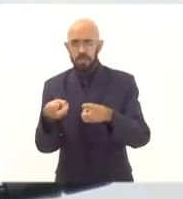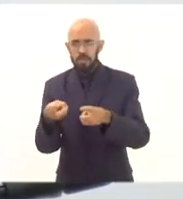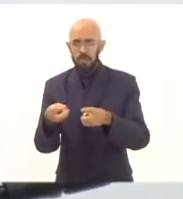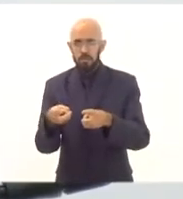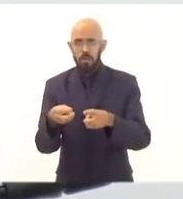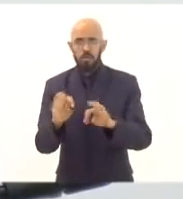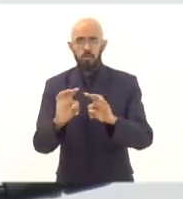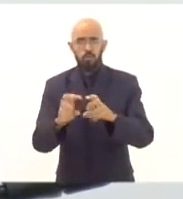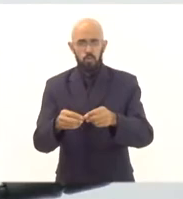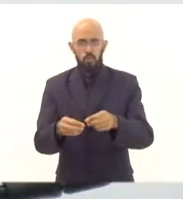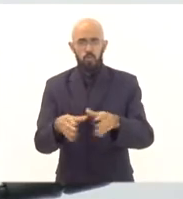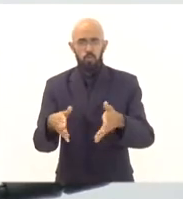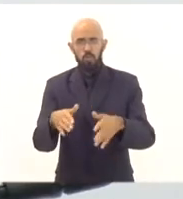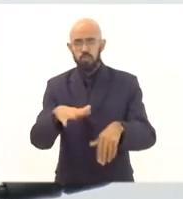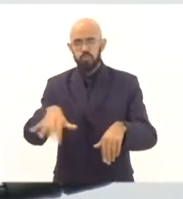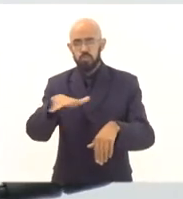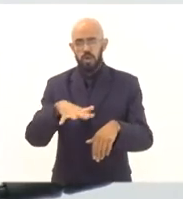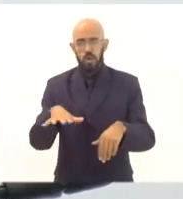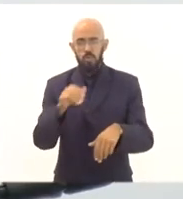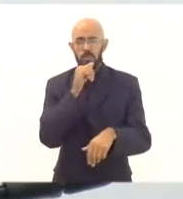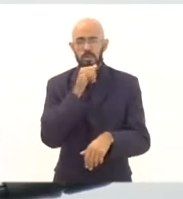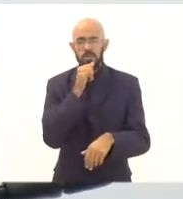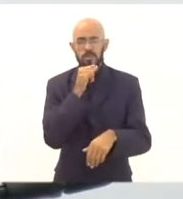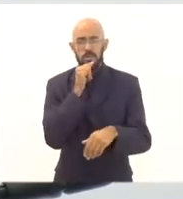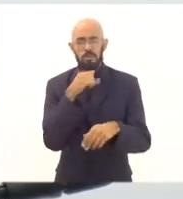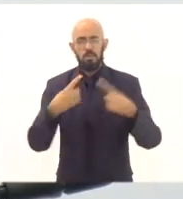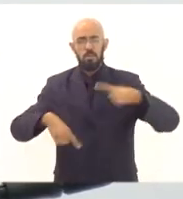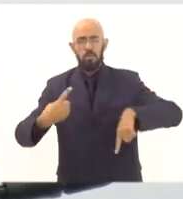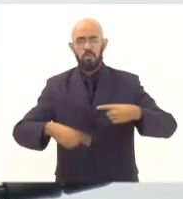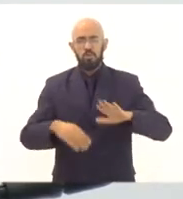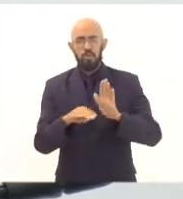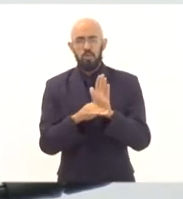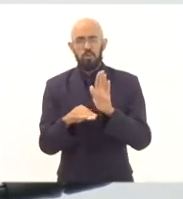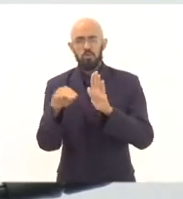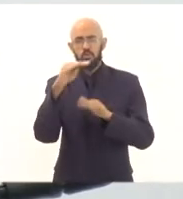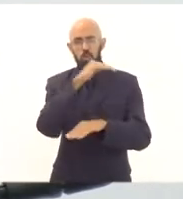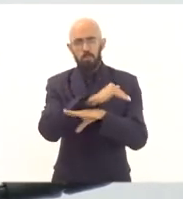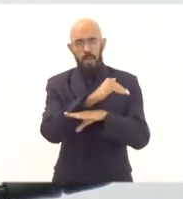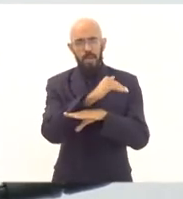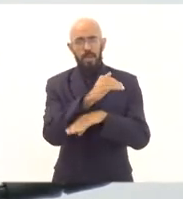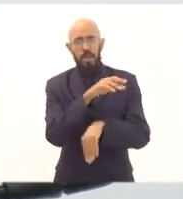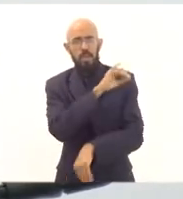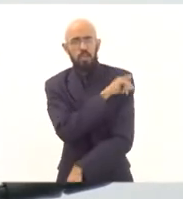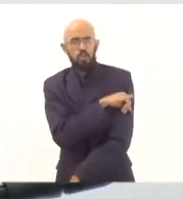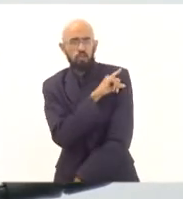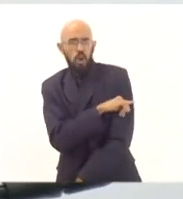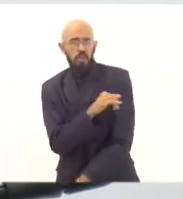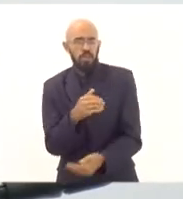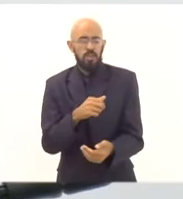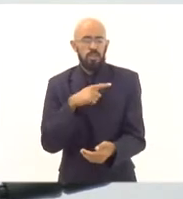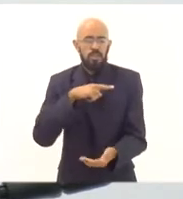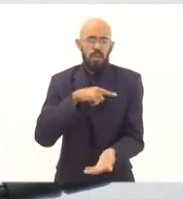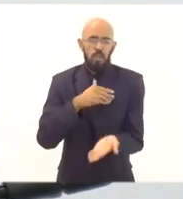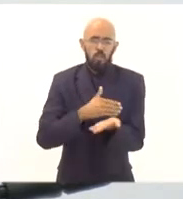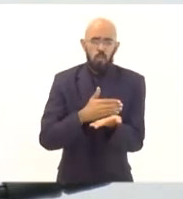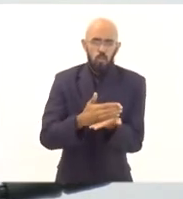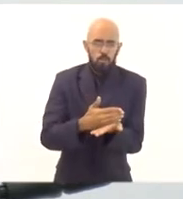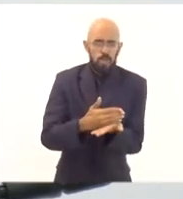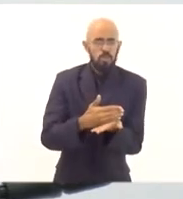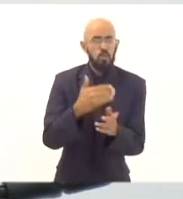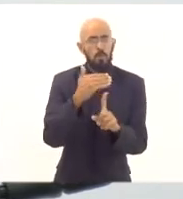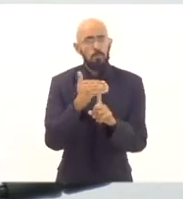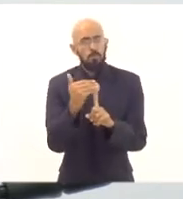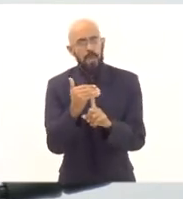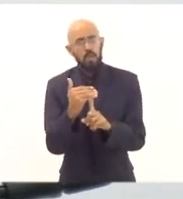de uma política por exemplo como super RJ é que tem início meio e fim e que